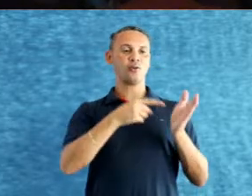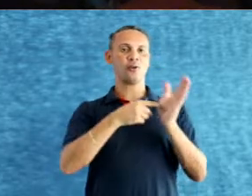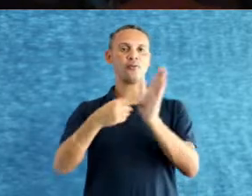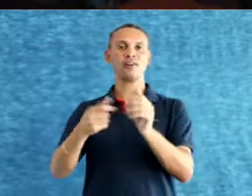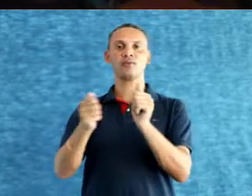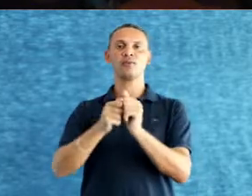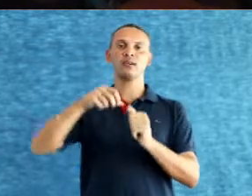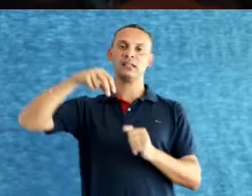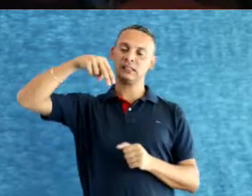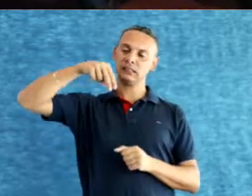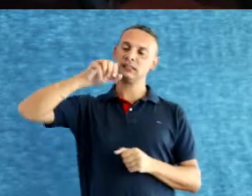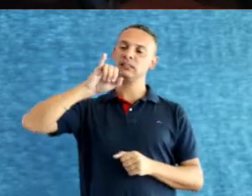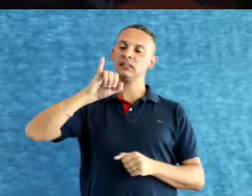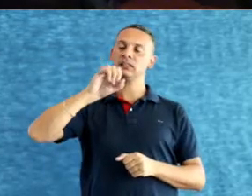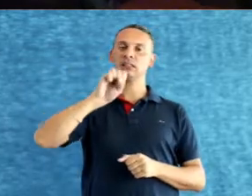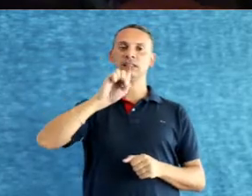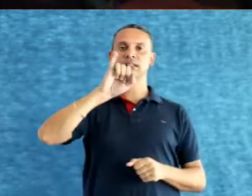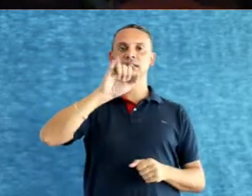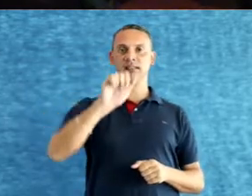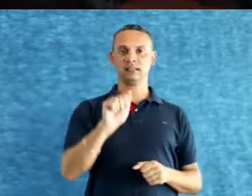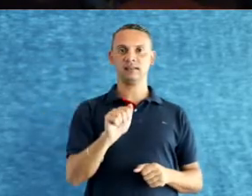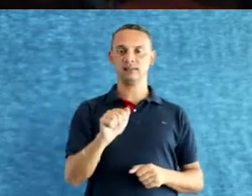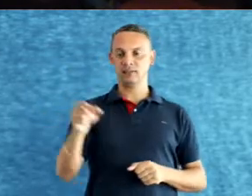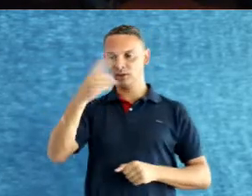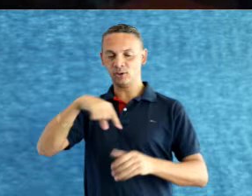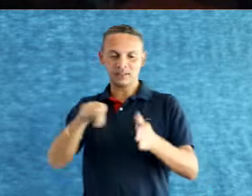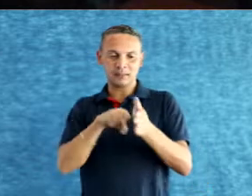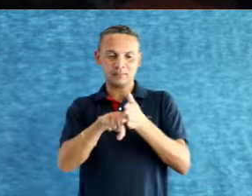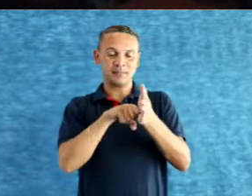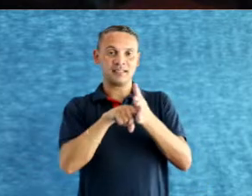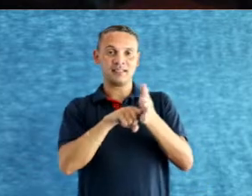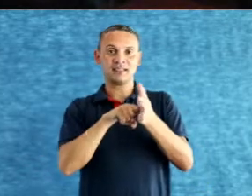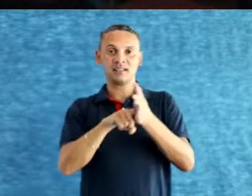Mostra aqui. Isabel Gondim.